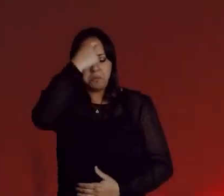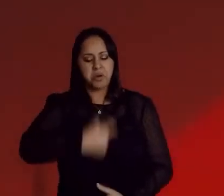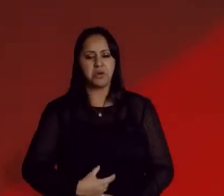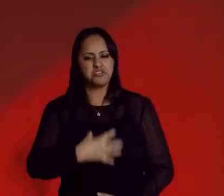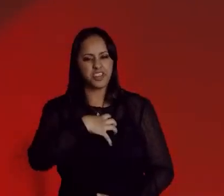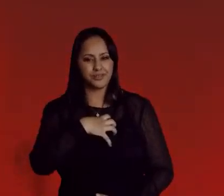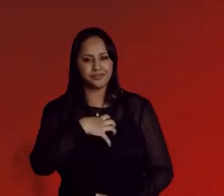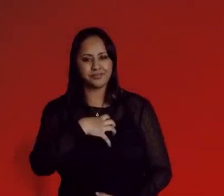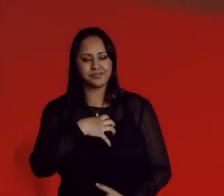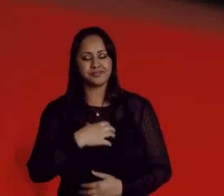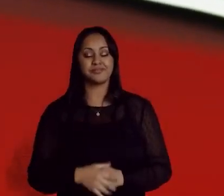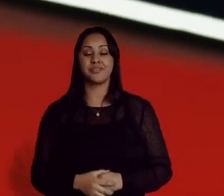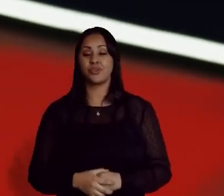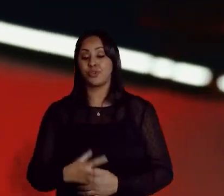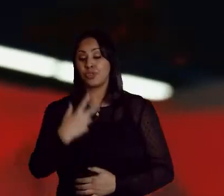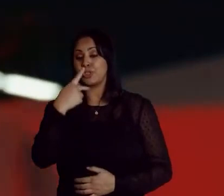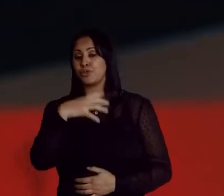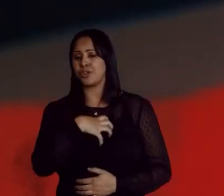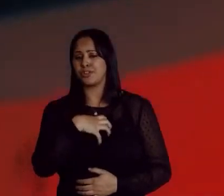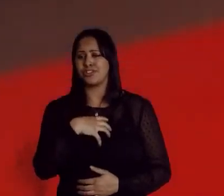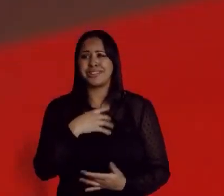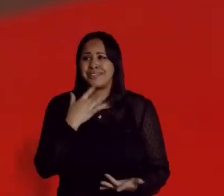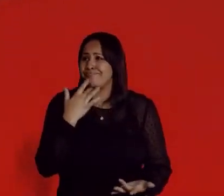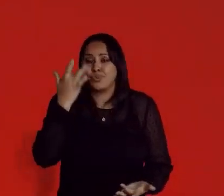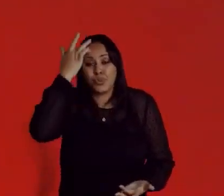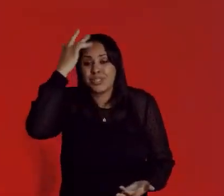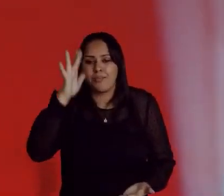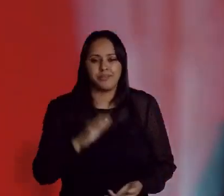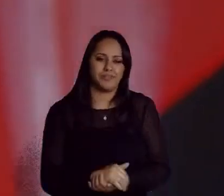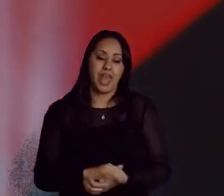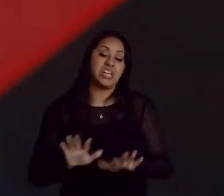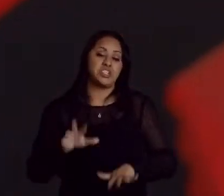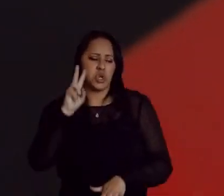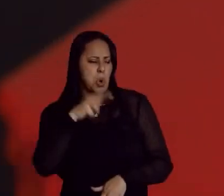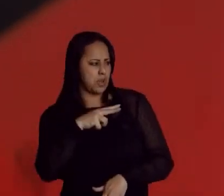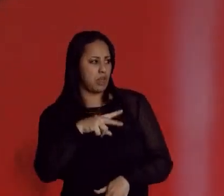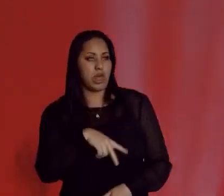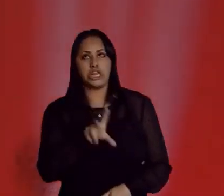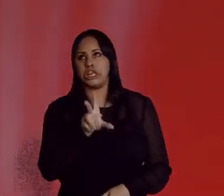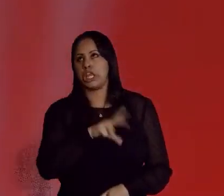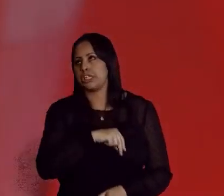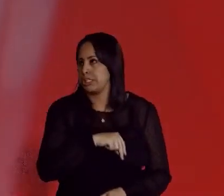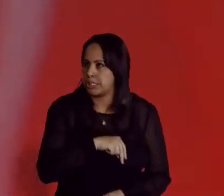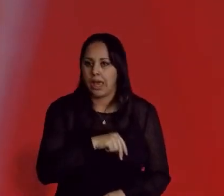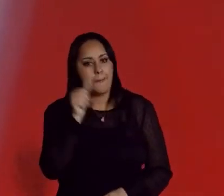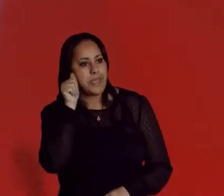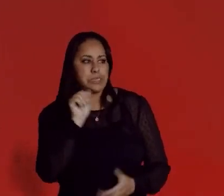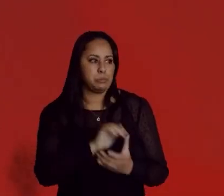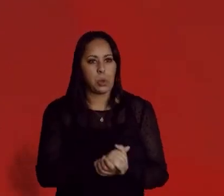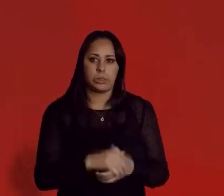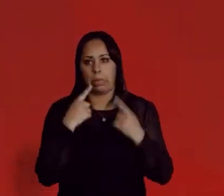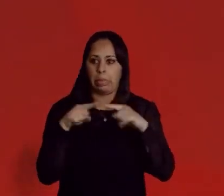você nasce. A gente nem sabe o que é isso. A gente olha às vezes um para o outro e diz: nossa, como é que a minha mulher é